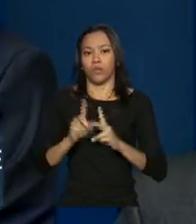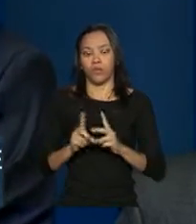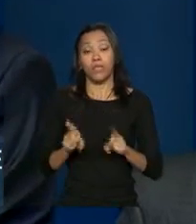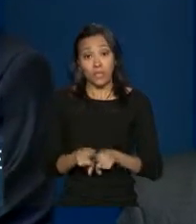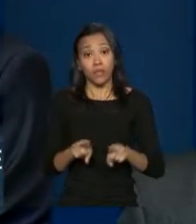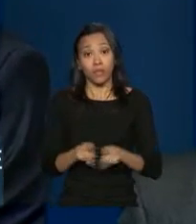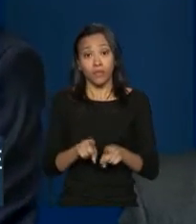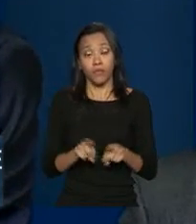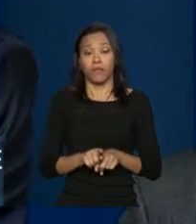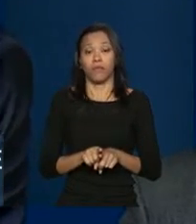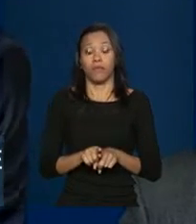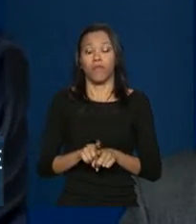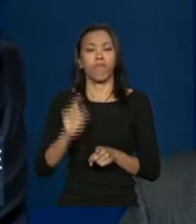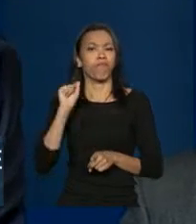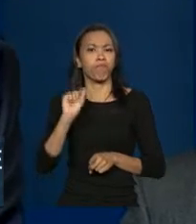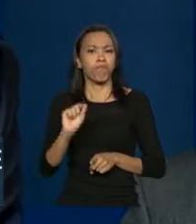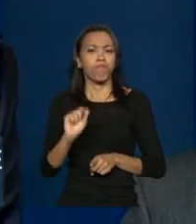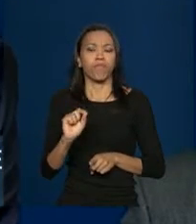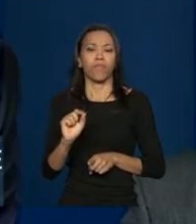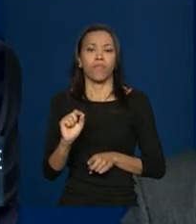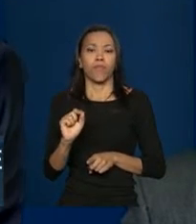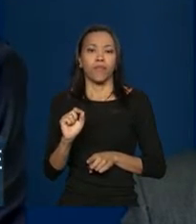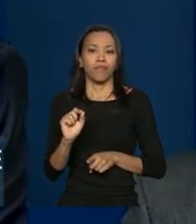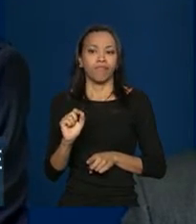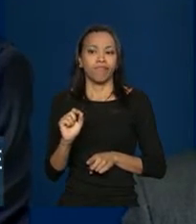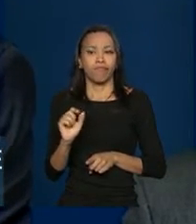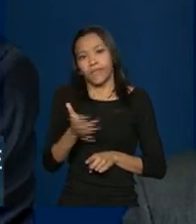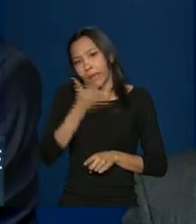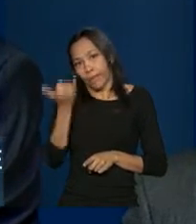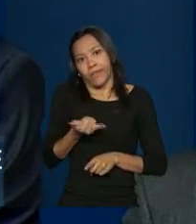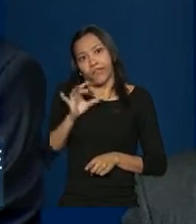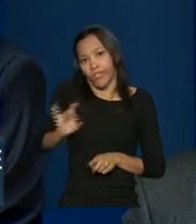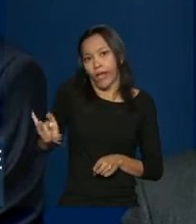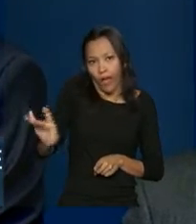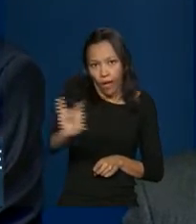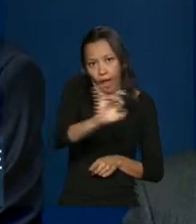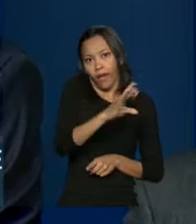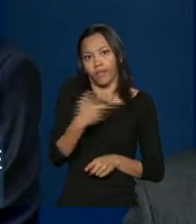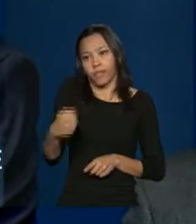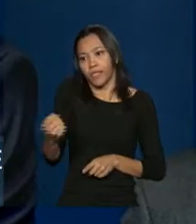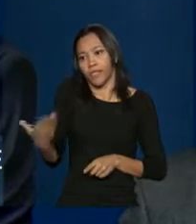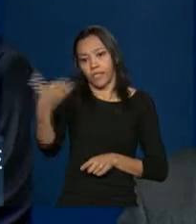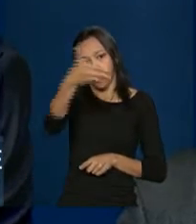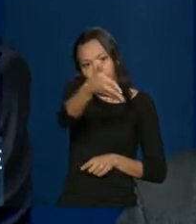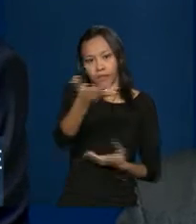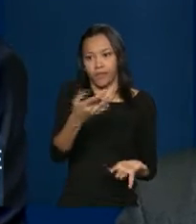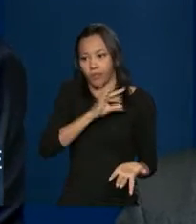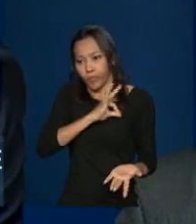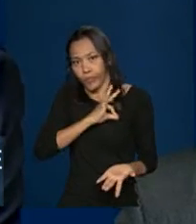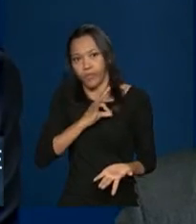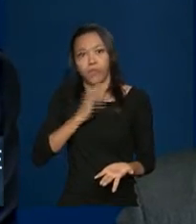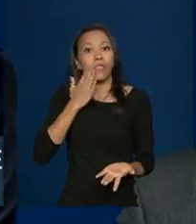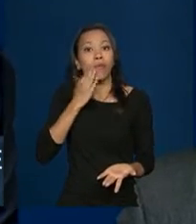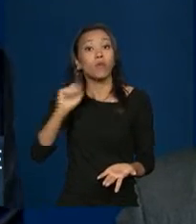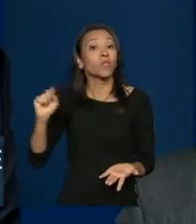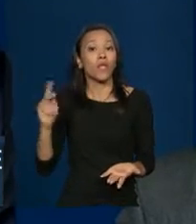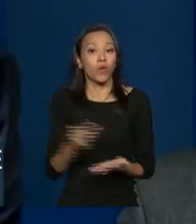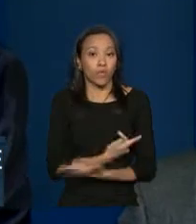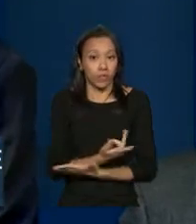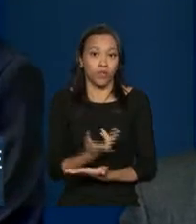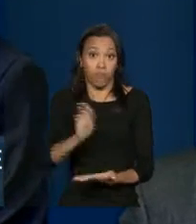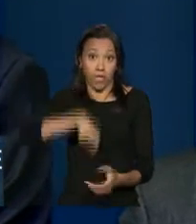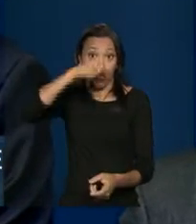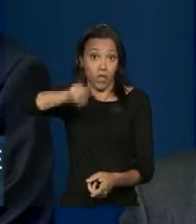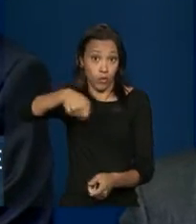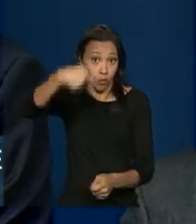para endereçamento dos casos àquelas autoridades competentes para apuração e punição. Tanto